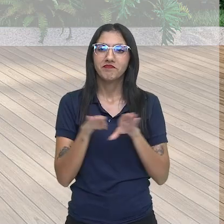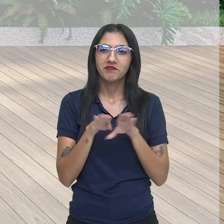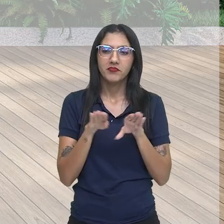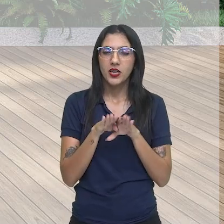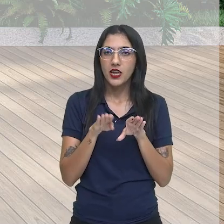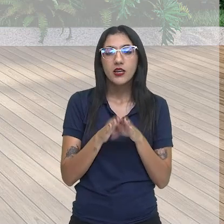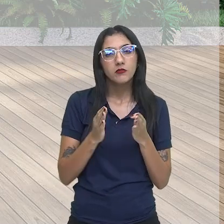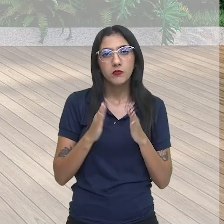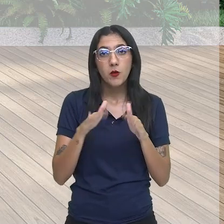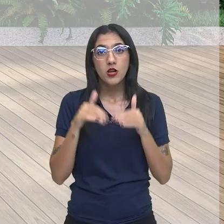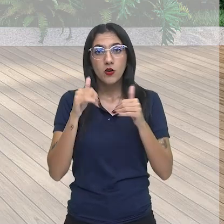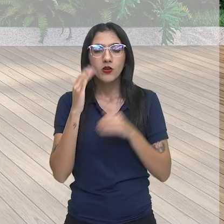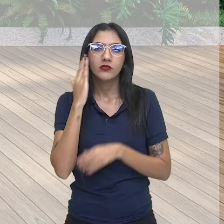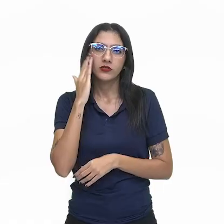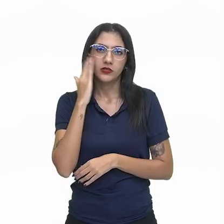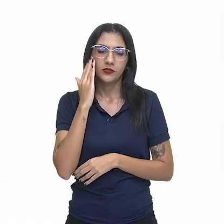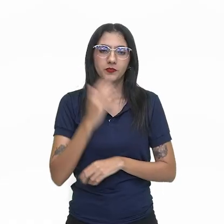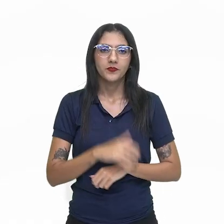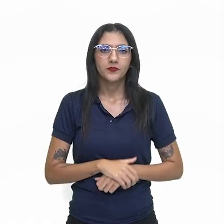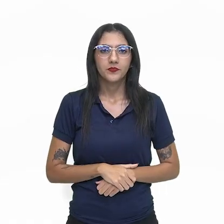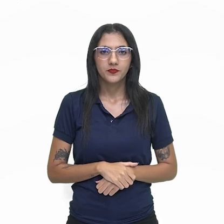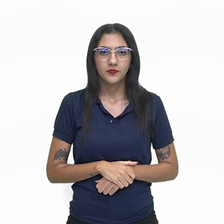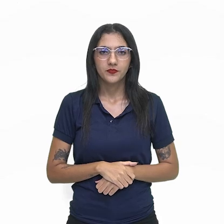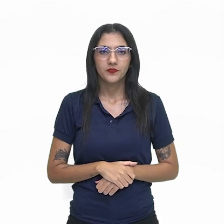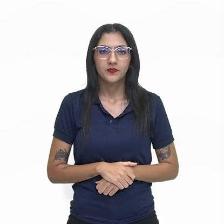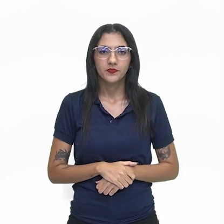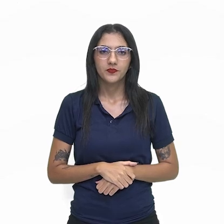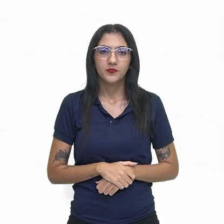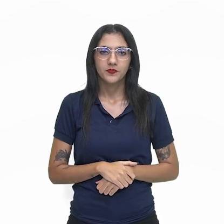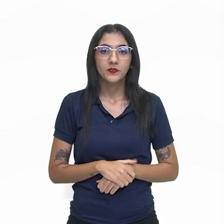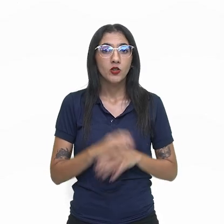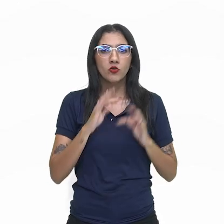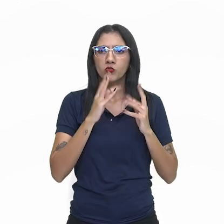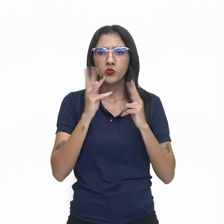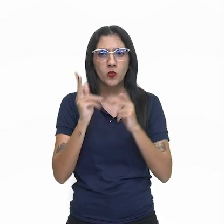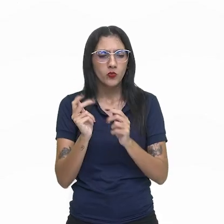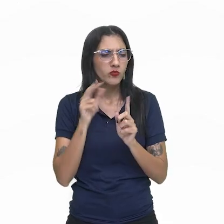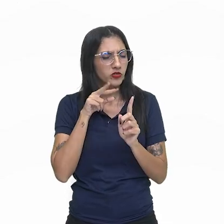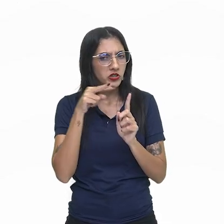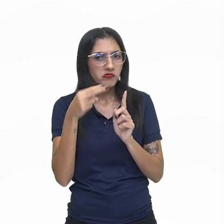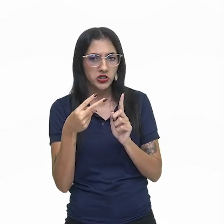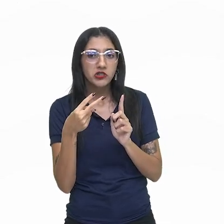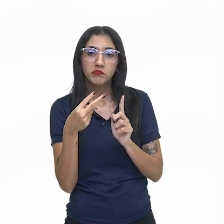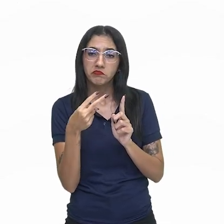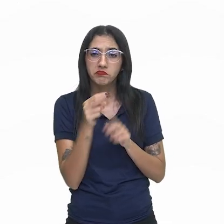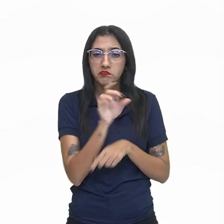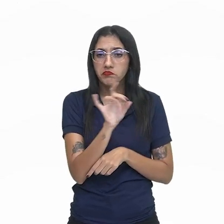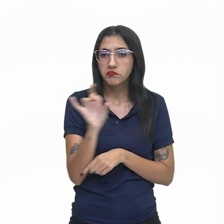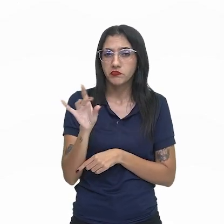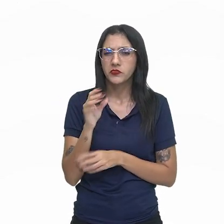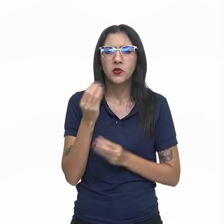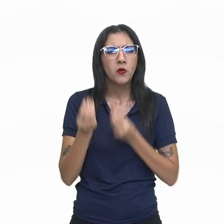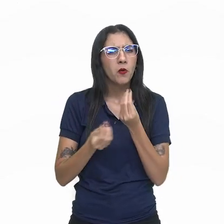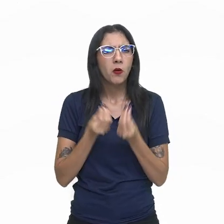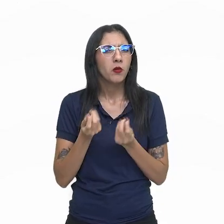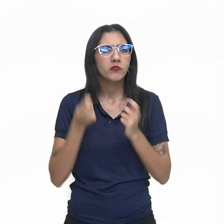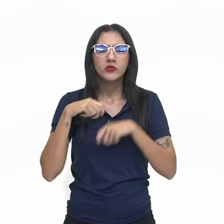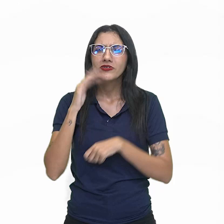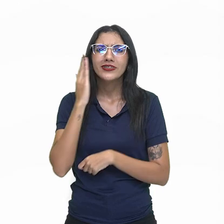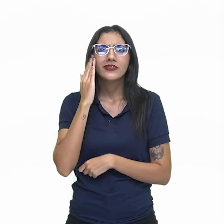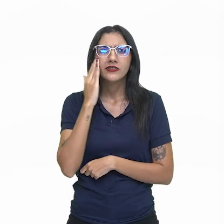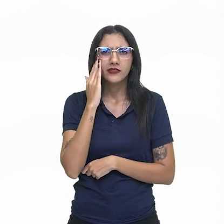nessa interpretação. Todo ponto de vista é um ponto. Para entender como alguém lê,